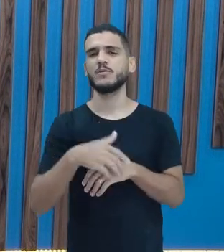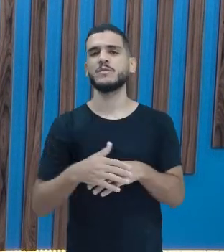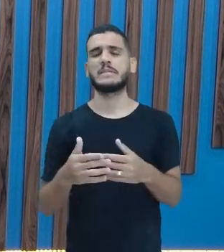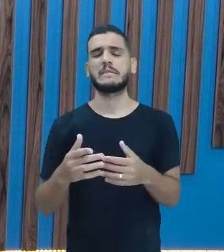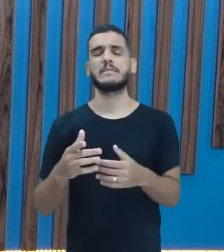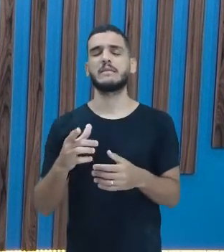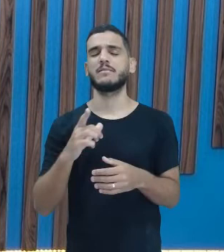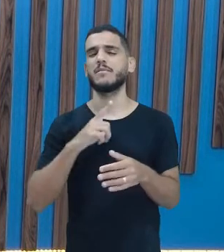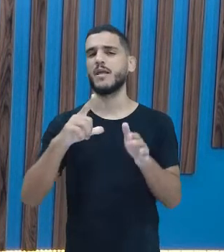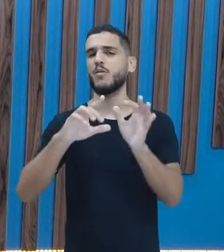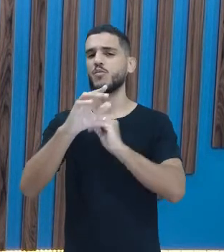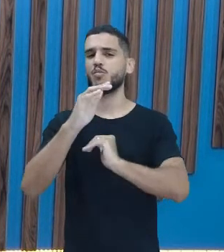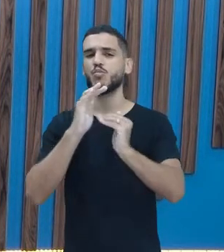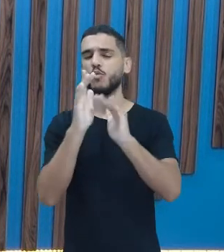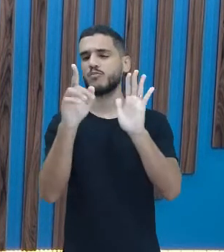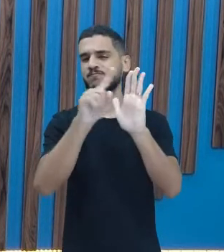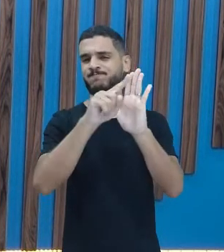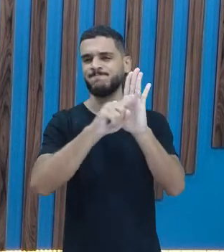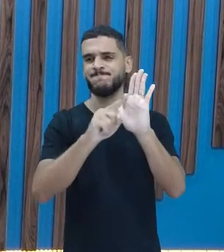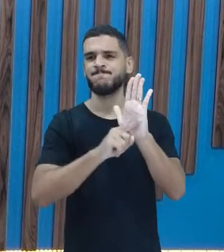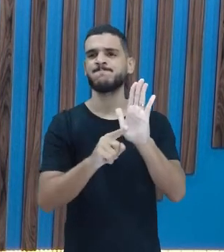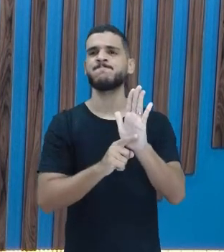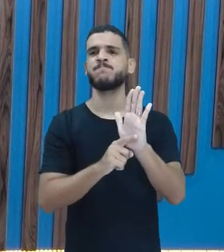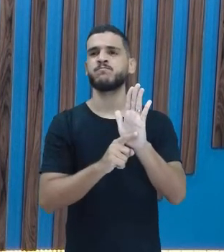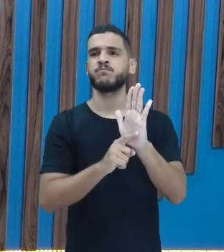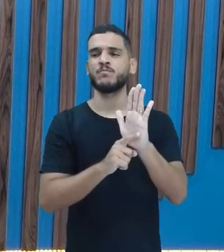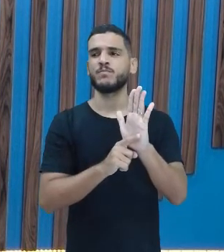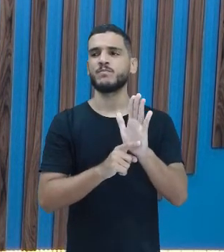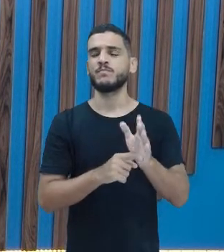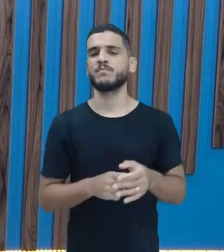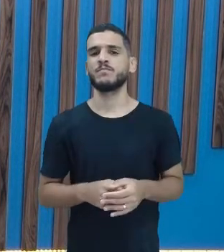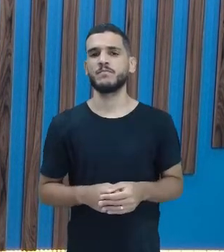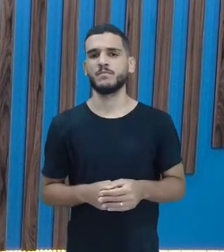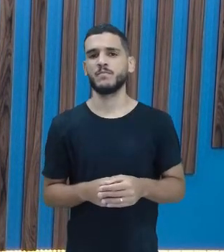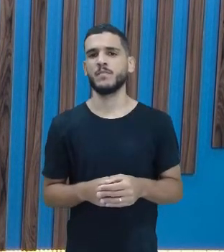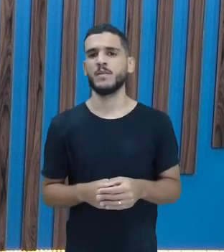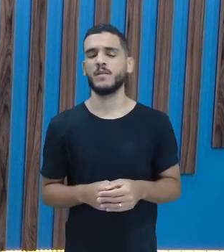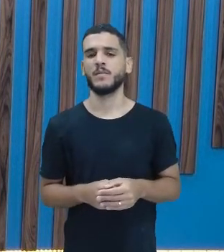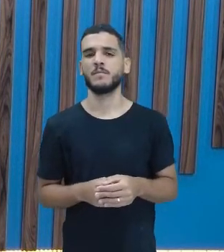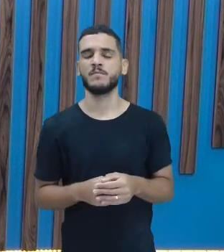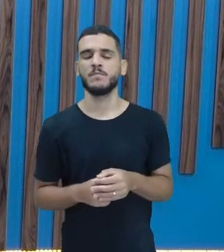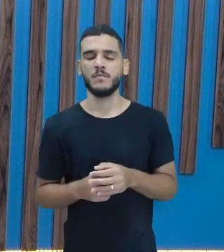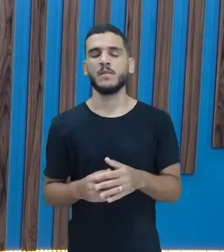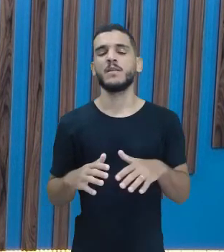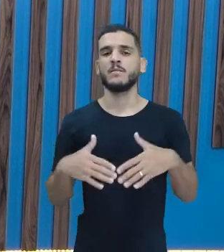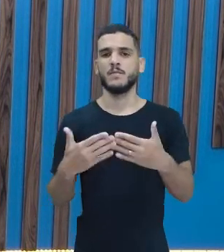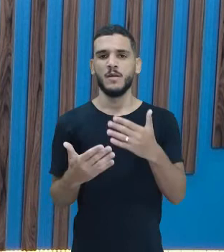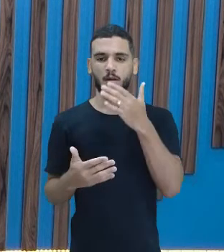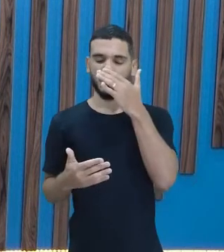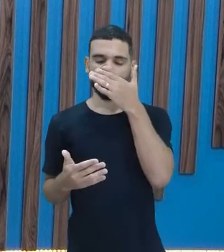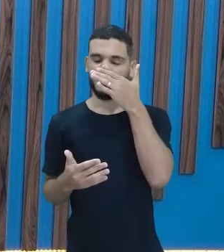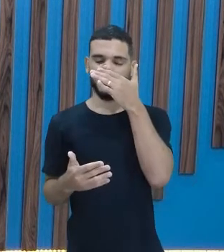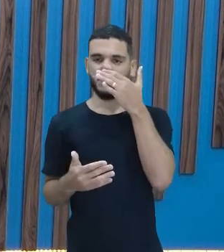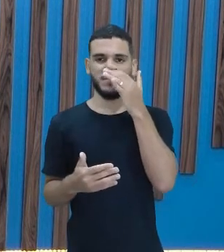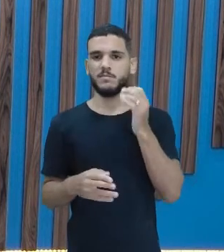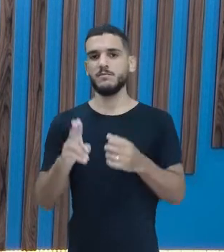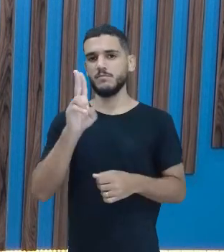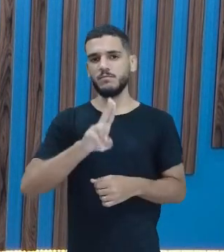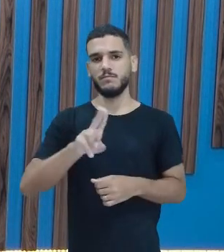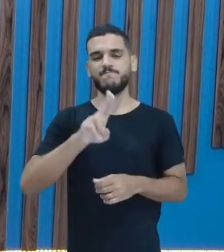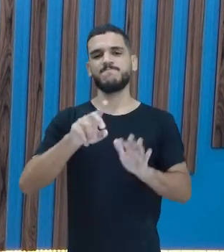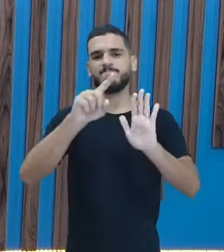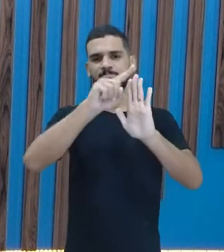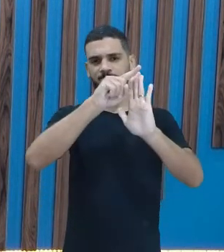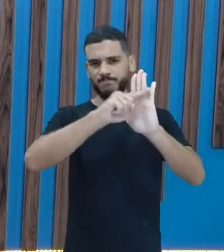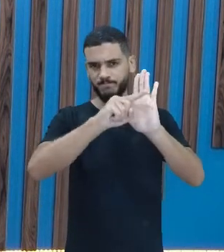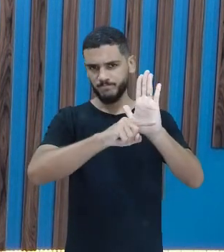tudo ali registradinho, anotadinho. Então, nesse primeiro momento, eu me utilizei da lista para poder